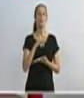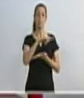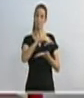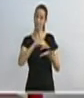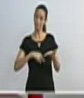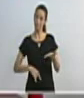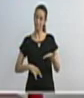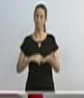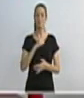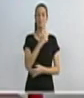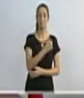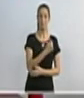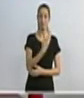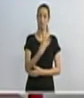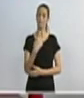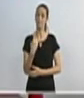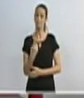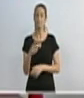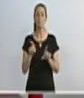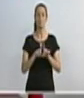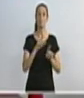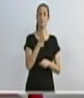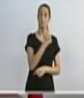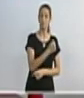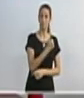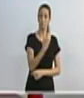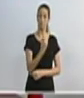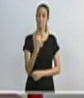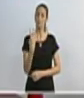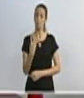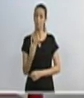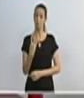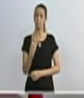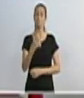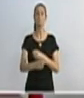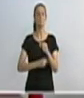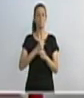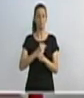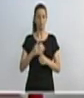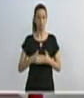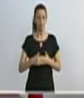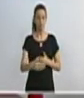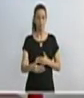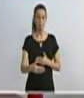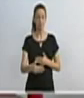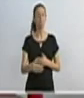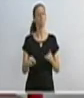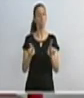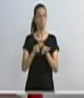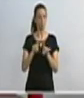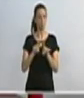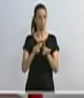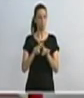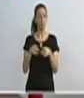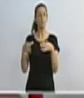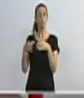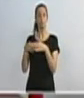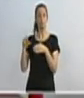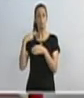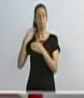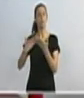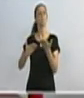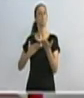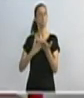requerimentos 141 e 164 de 2017, que também foi aprovado pelos